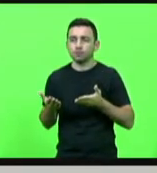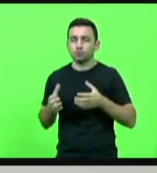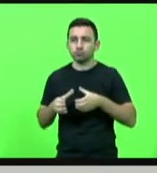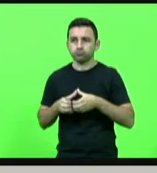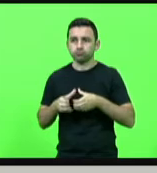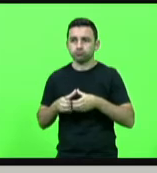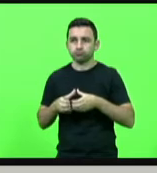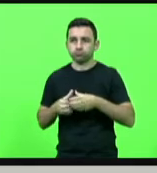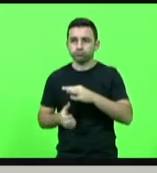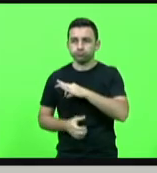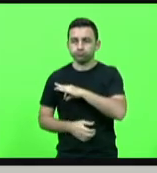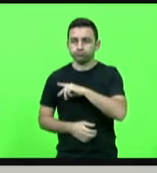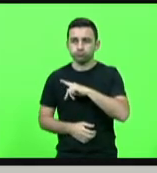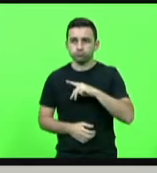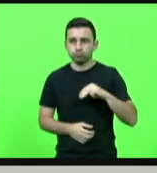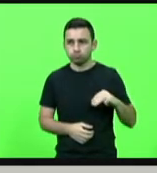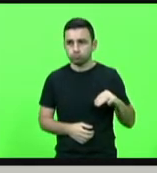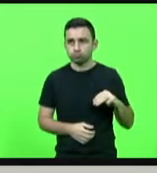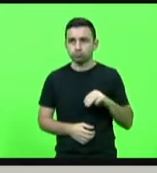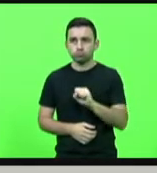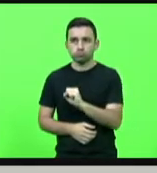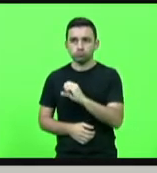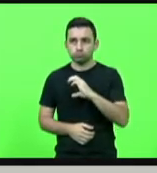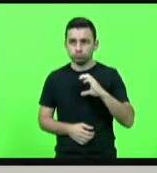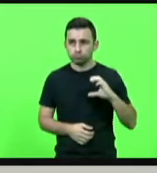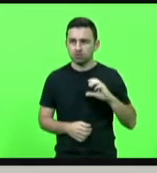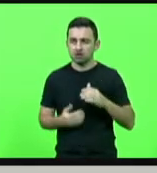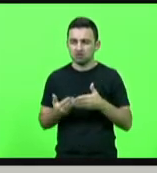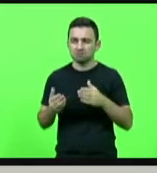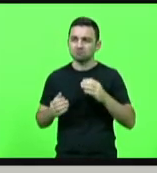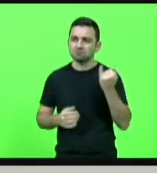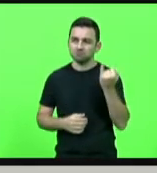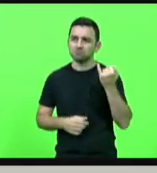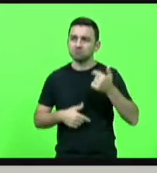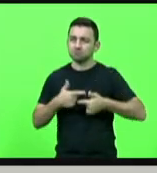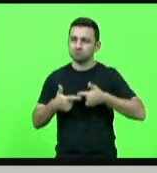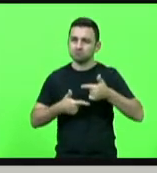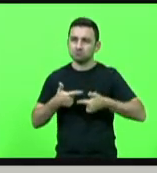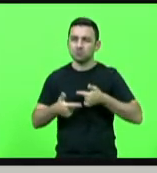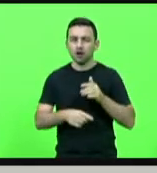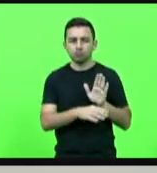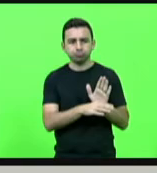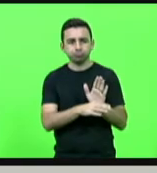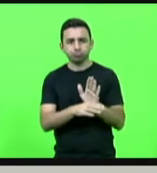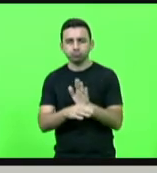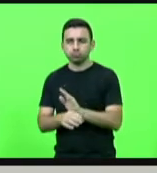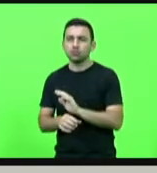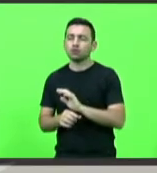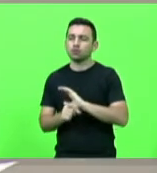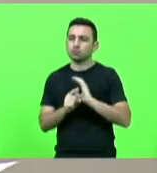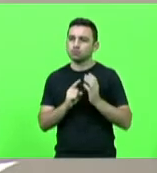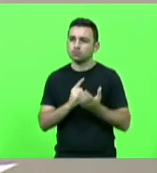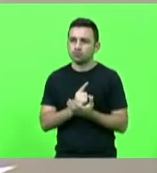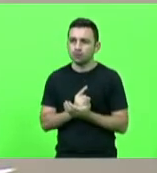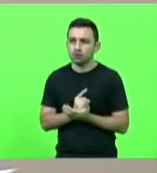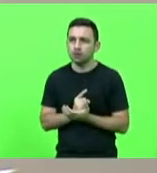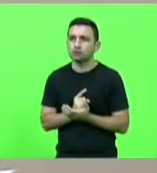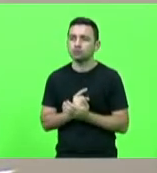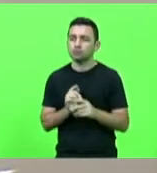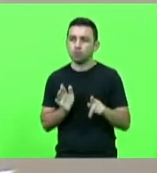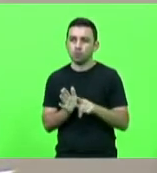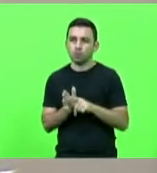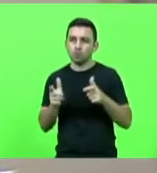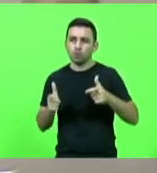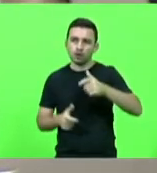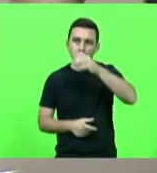Polícia Militar de Santa Catarina pelos relevantes serviços prestados à comunidade criciumense. Em discussão, não havendo